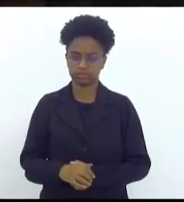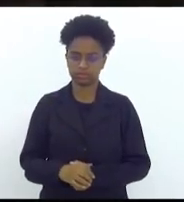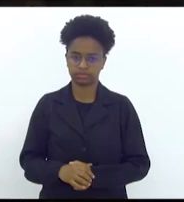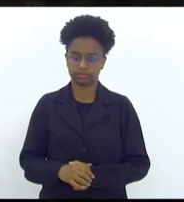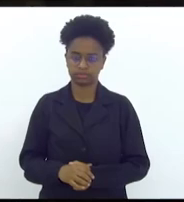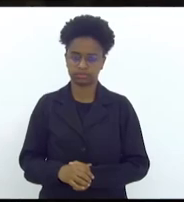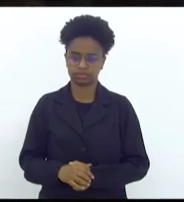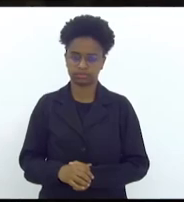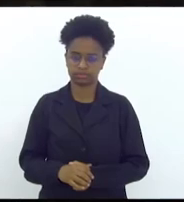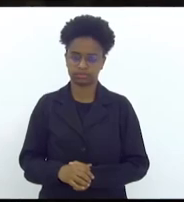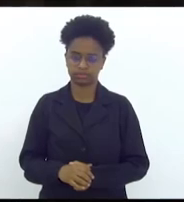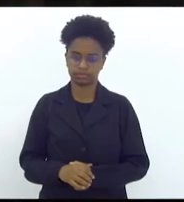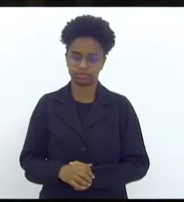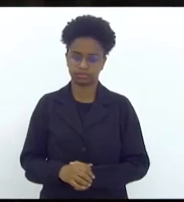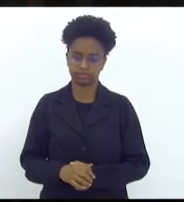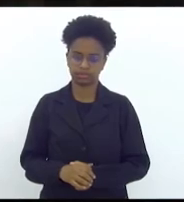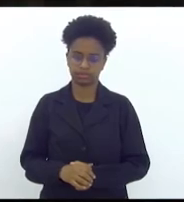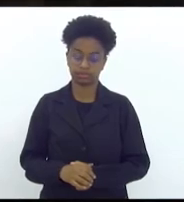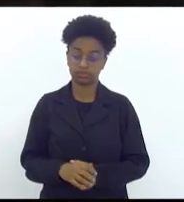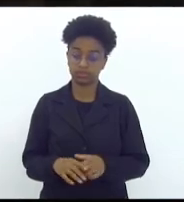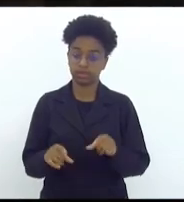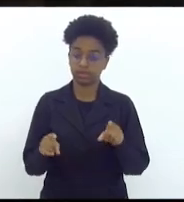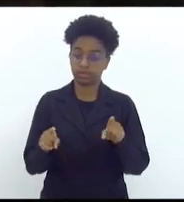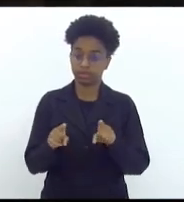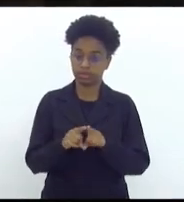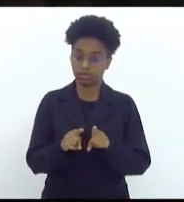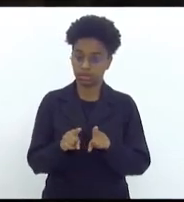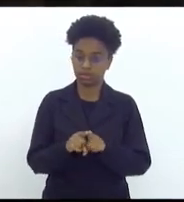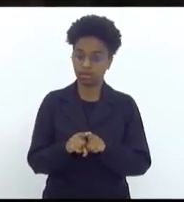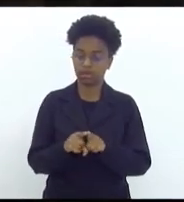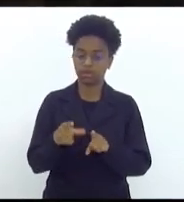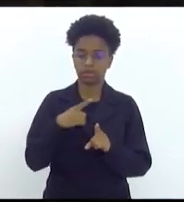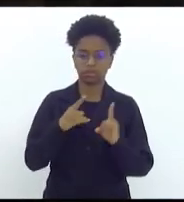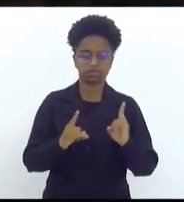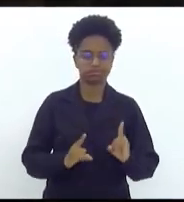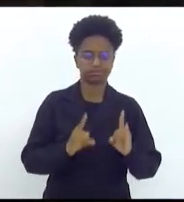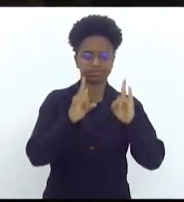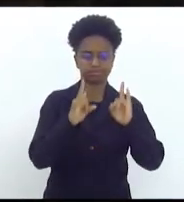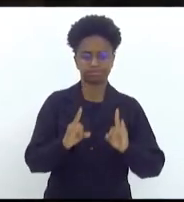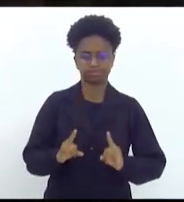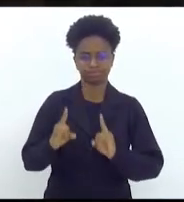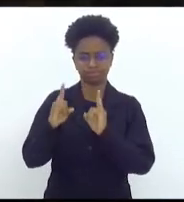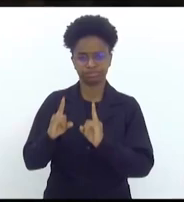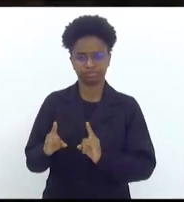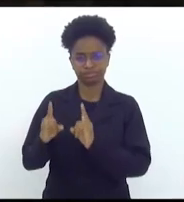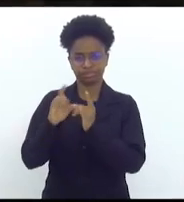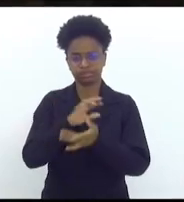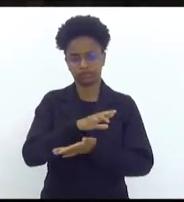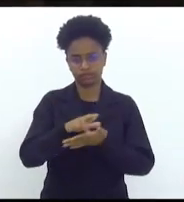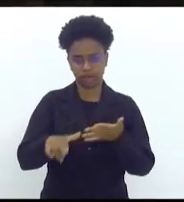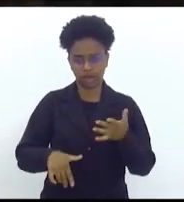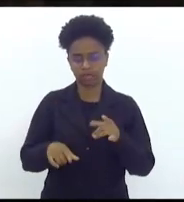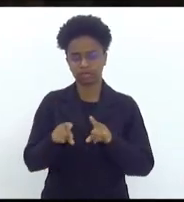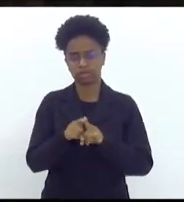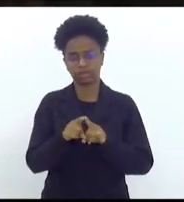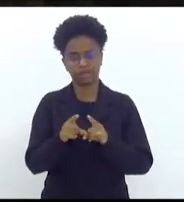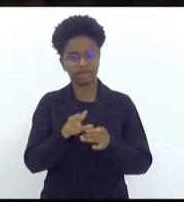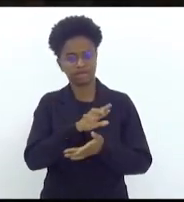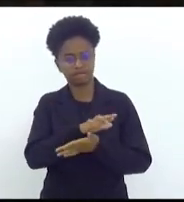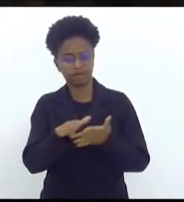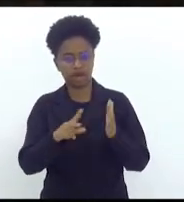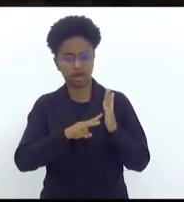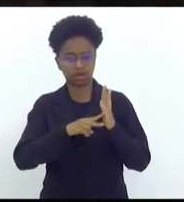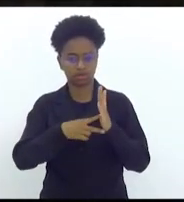ele tá sendo muito edificado com muitos conjuntos habitacionais